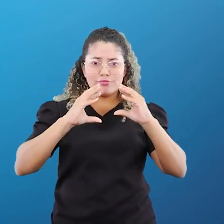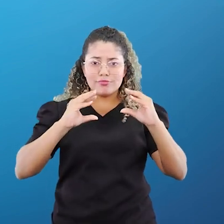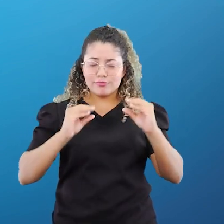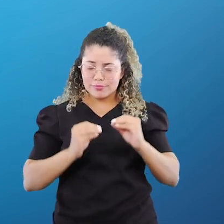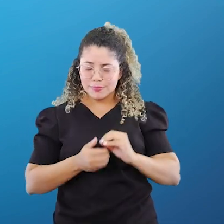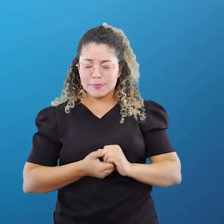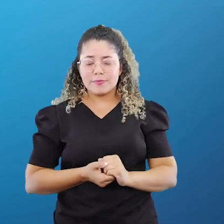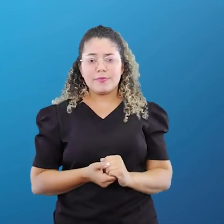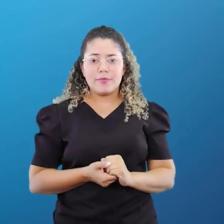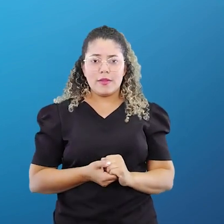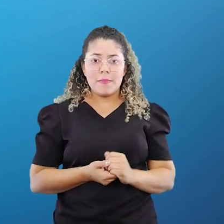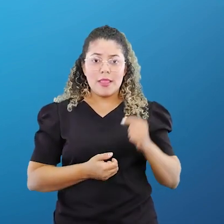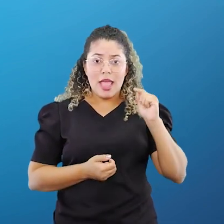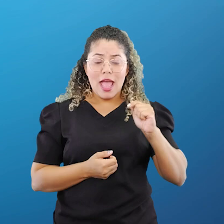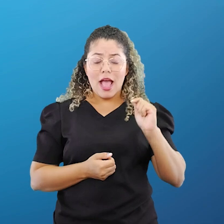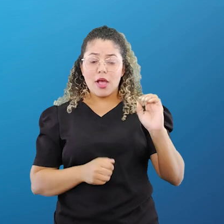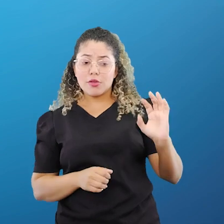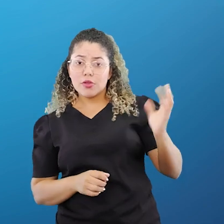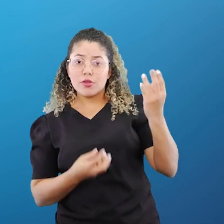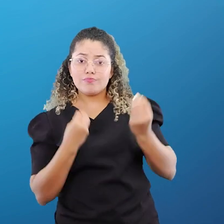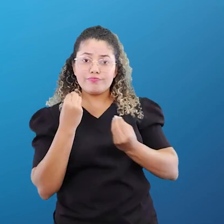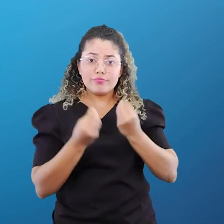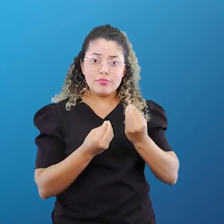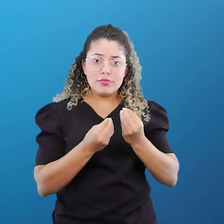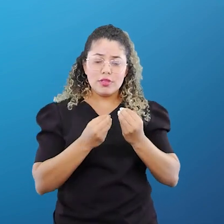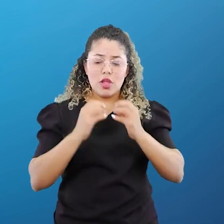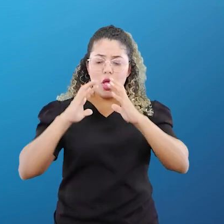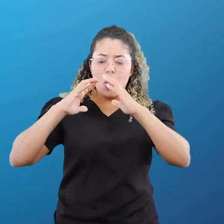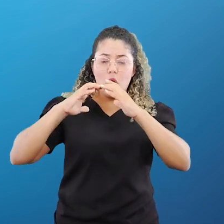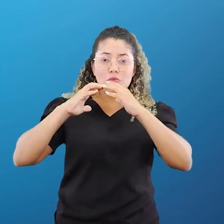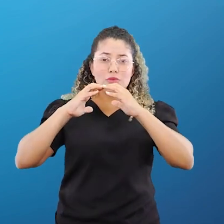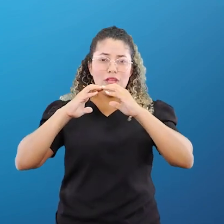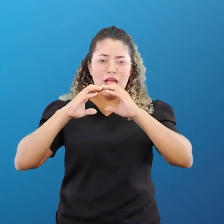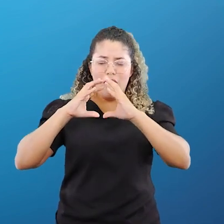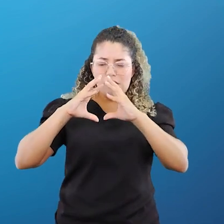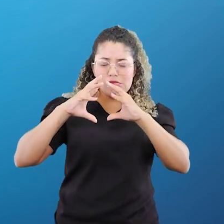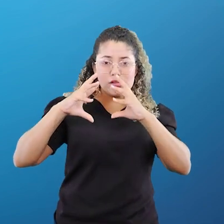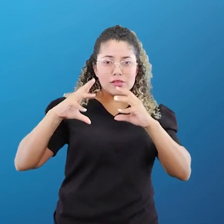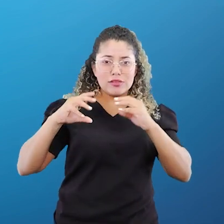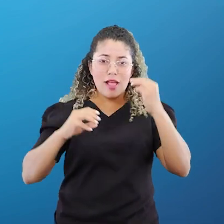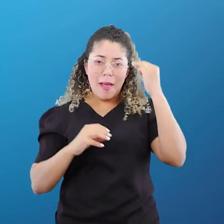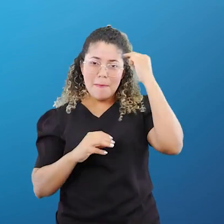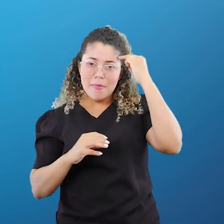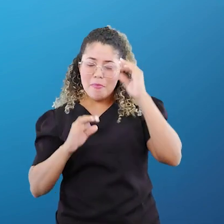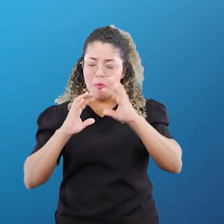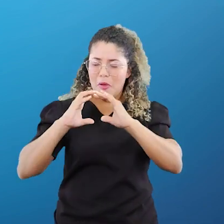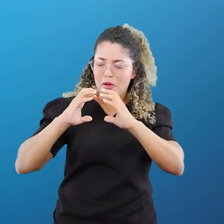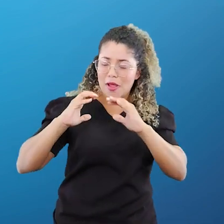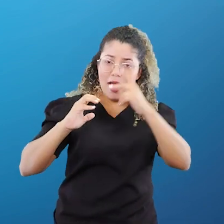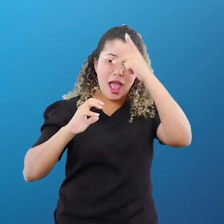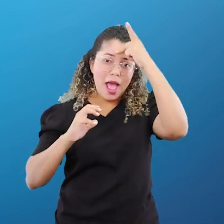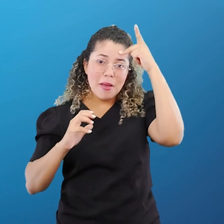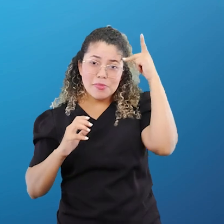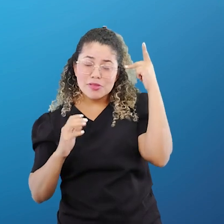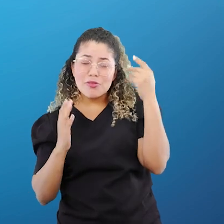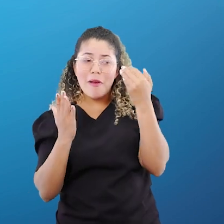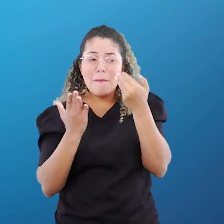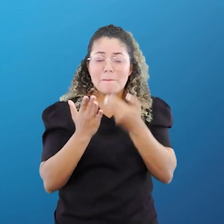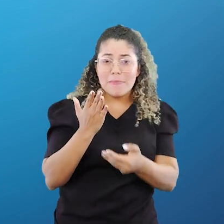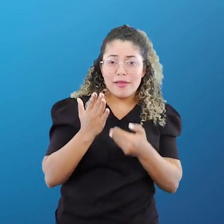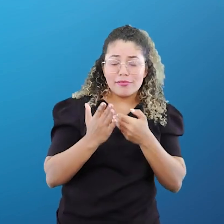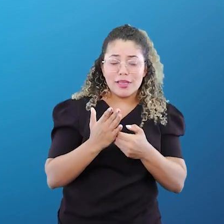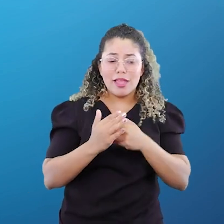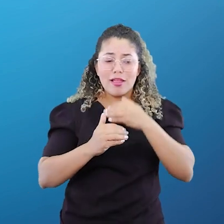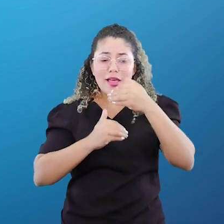fatal. Ela se manifesta através da deterioração cognitiva e da memória, ou seja, a pessoa vai perdendo a memória ao longo